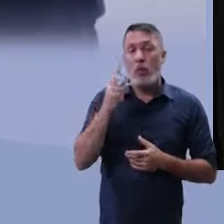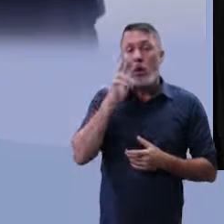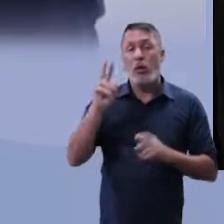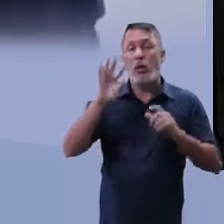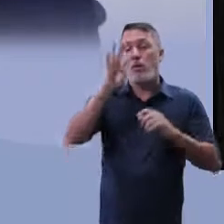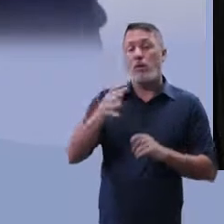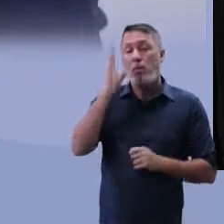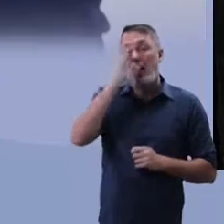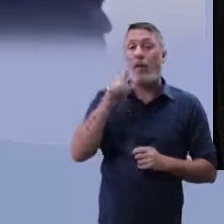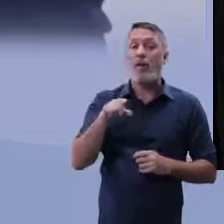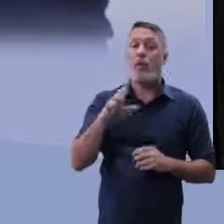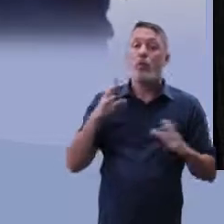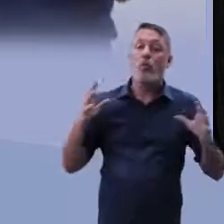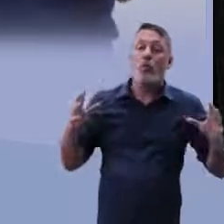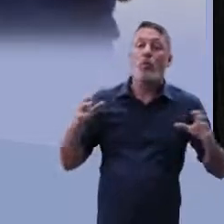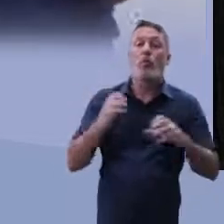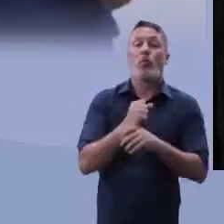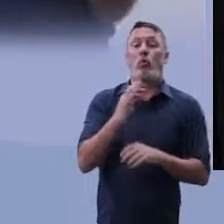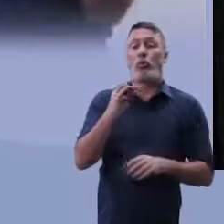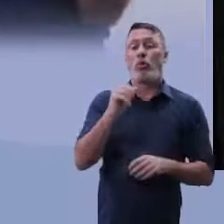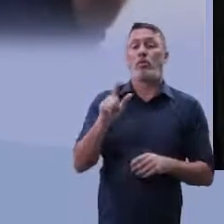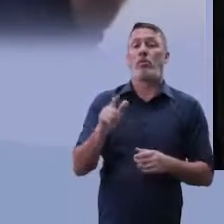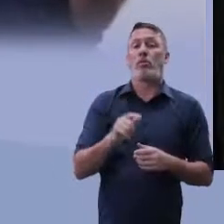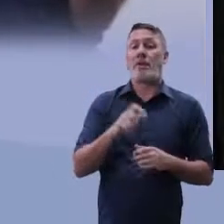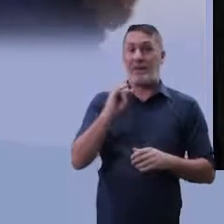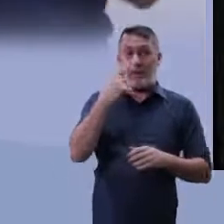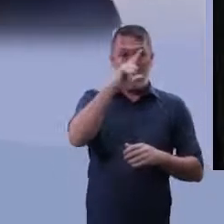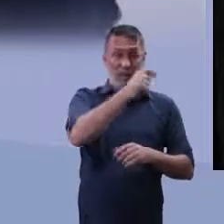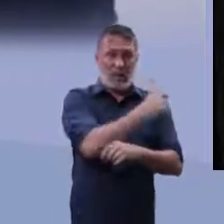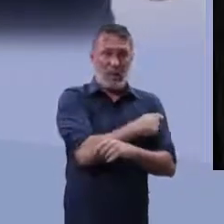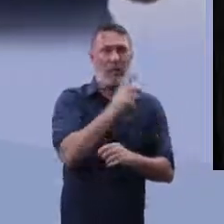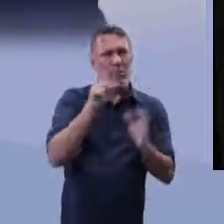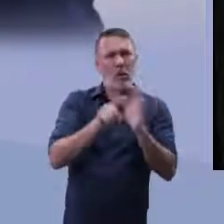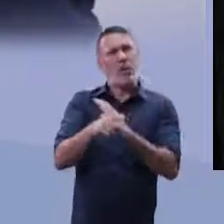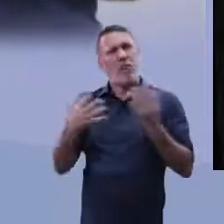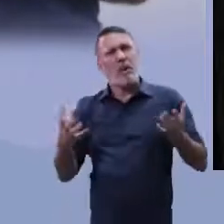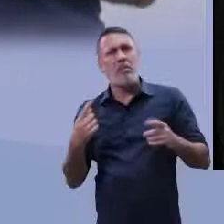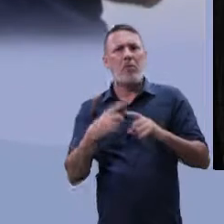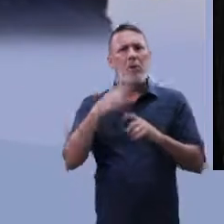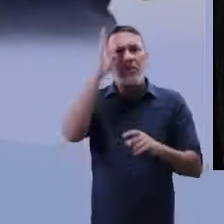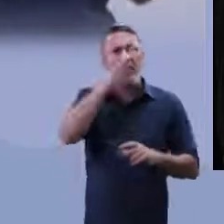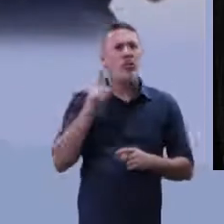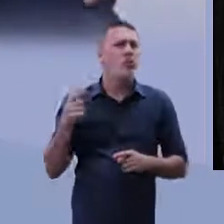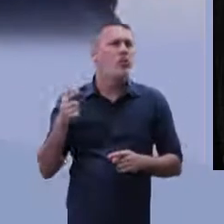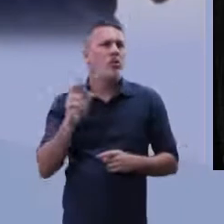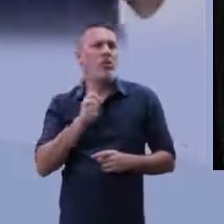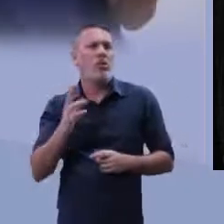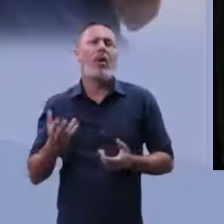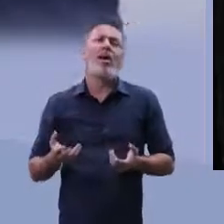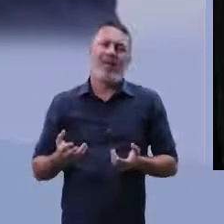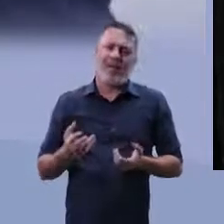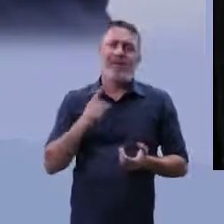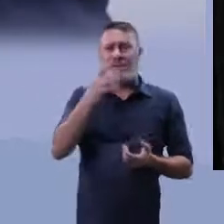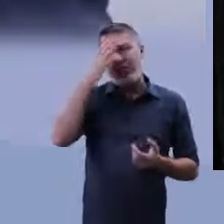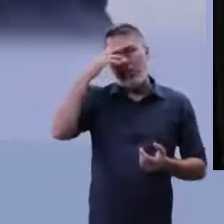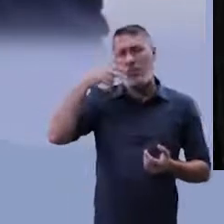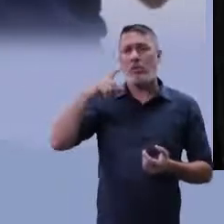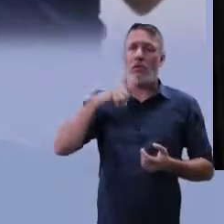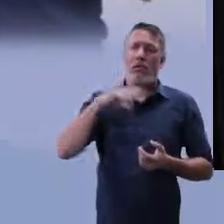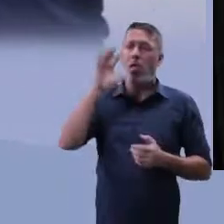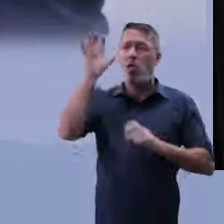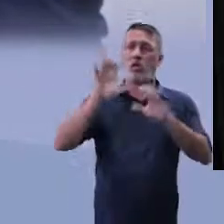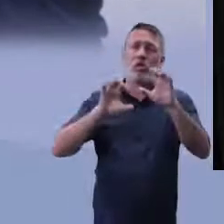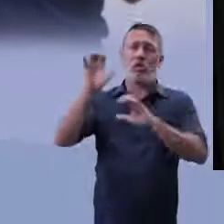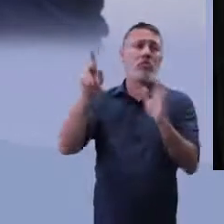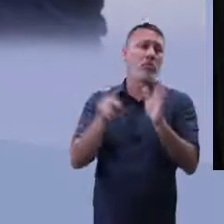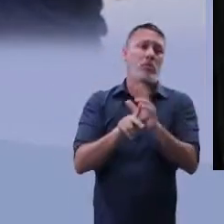Brasil na tabela. O que, que apareceu na tabela? O total. Muitos alunos vão questionar, mas não apareceu o Brasil. Claro,